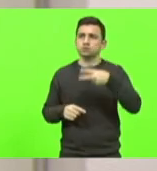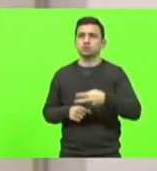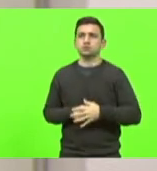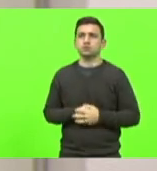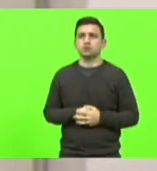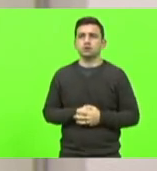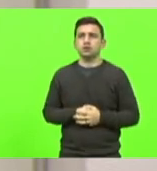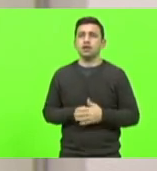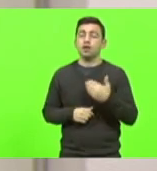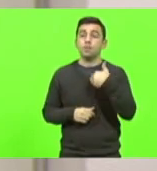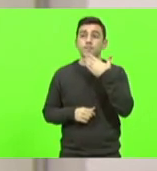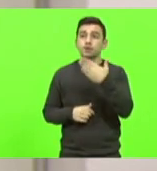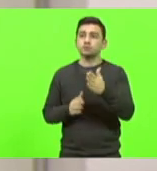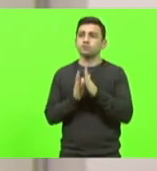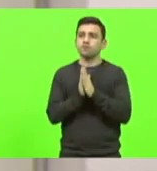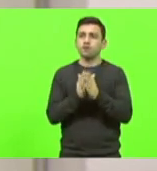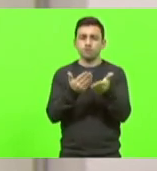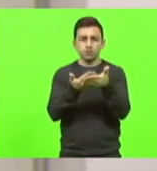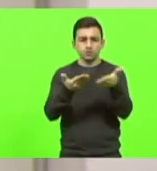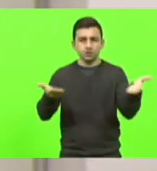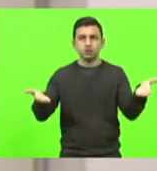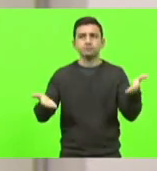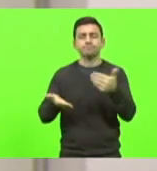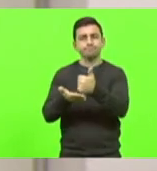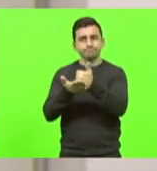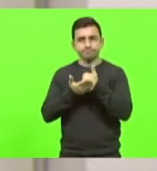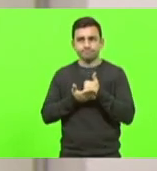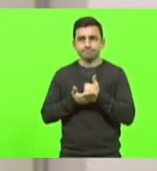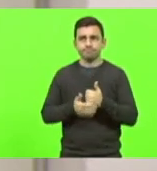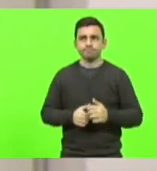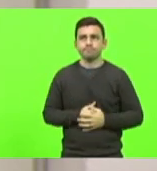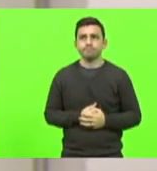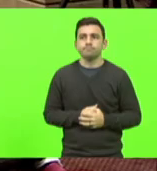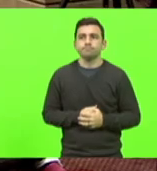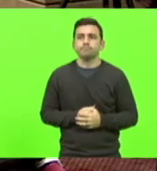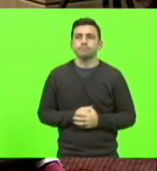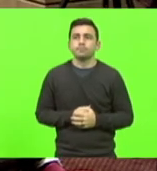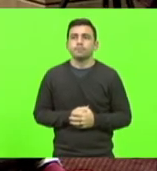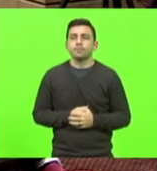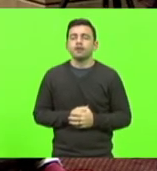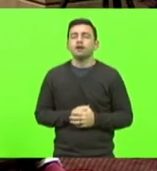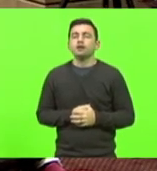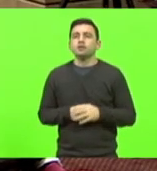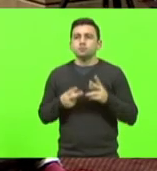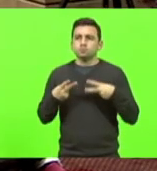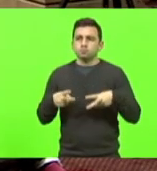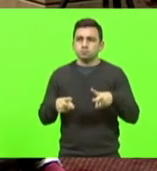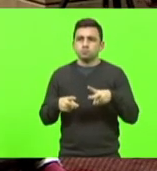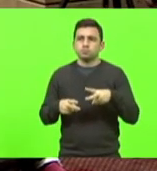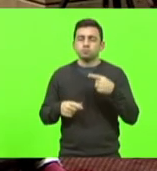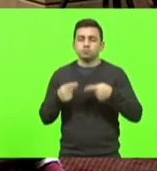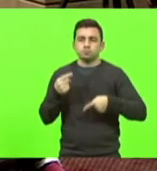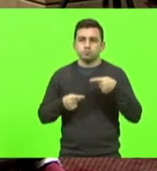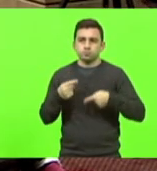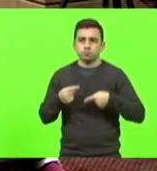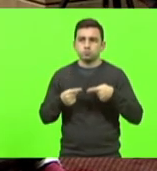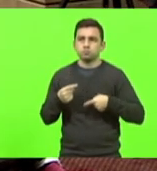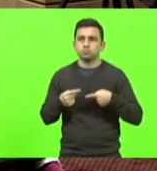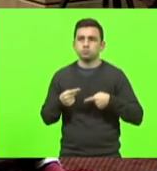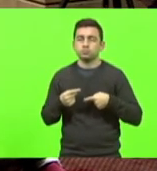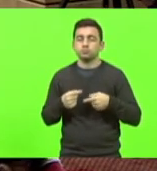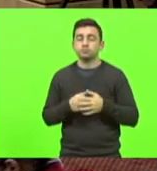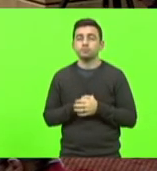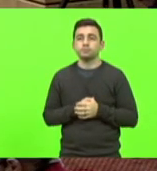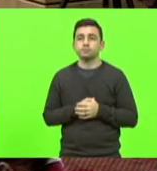peço apoio dos pares nesta votação ainda para discutir com a palavra líder do governo Deputado